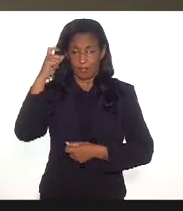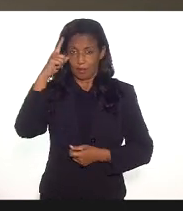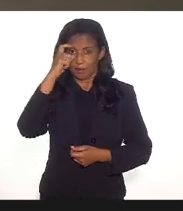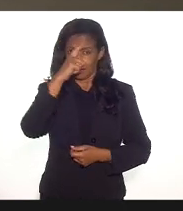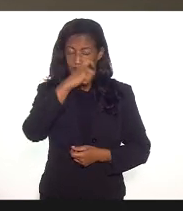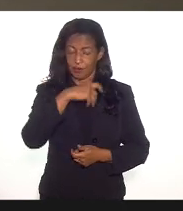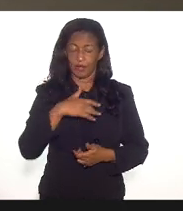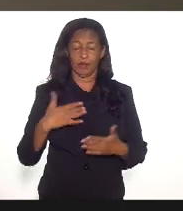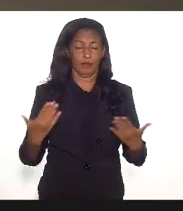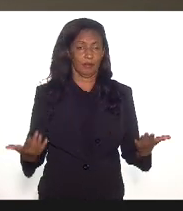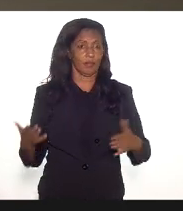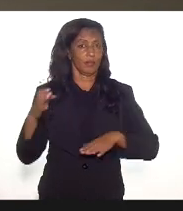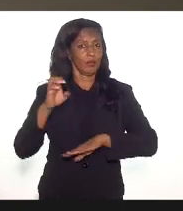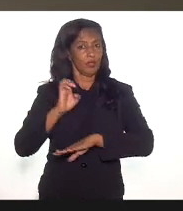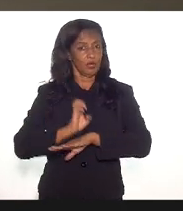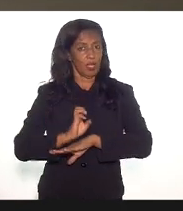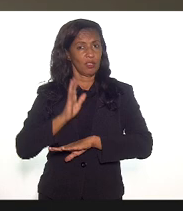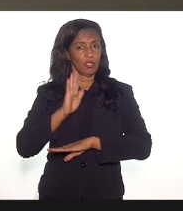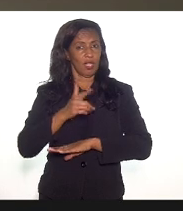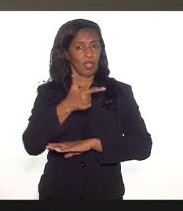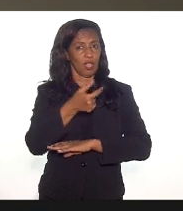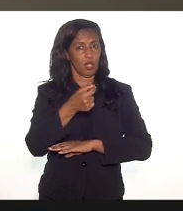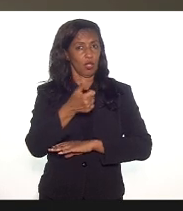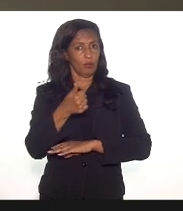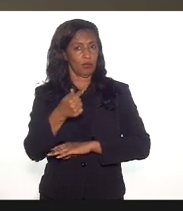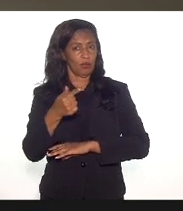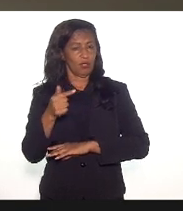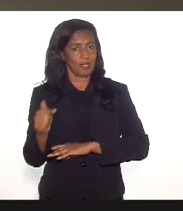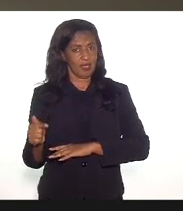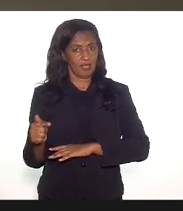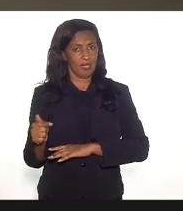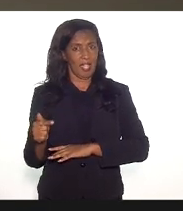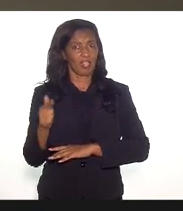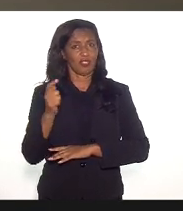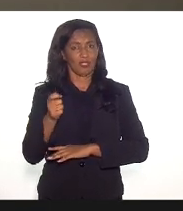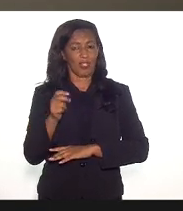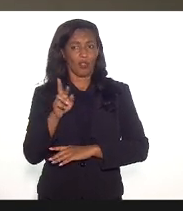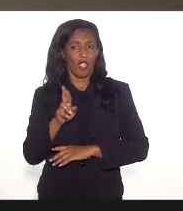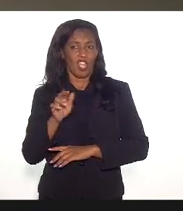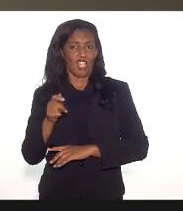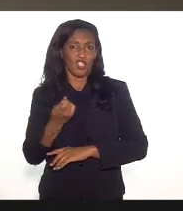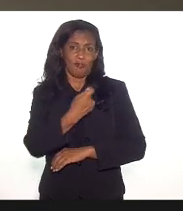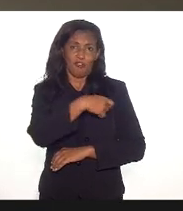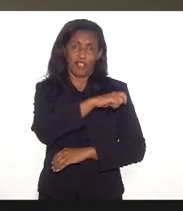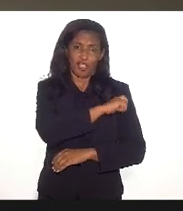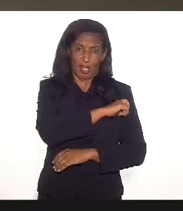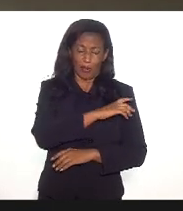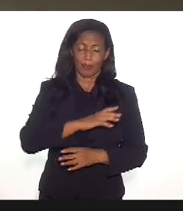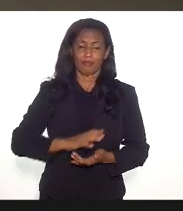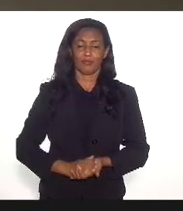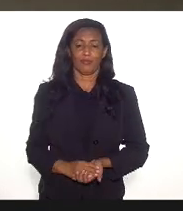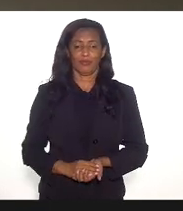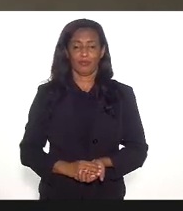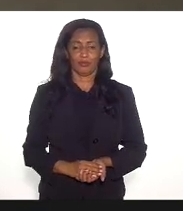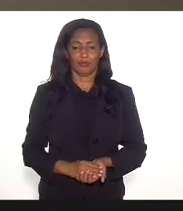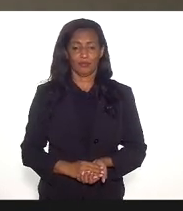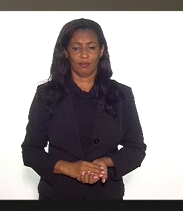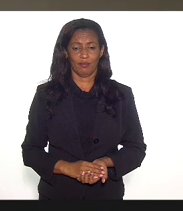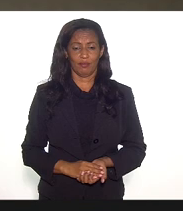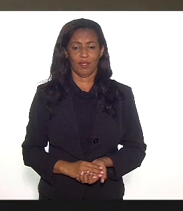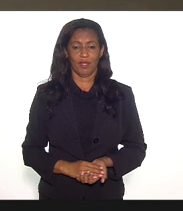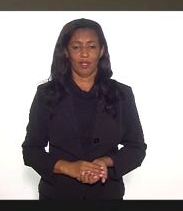o Estado, já desde 2017, está no regime de recuperação fiscal e estamos a